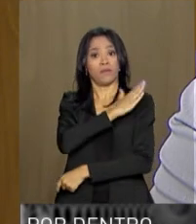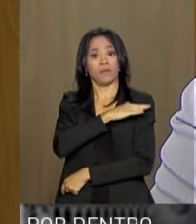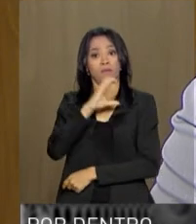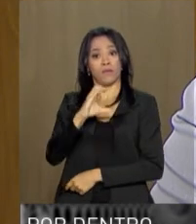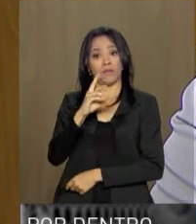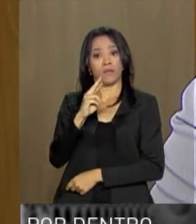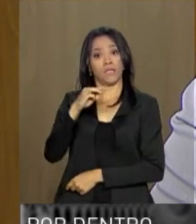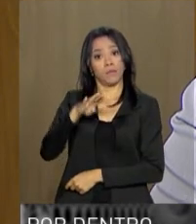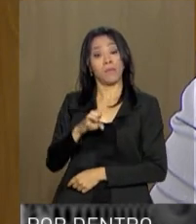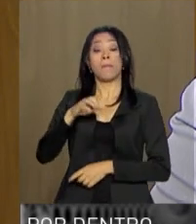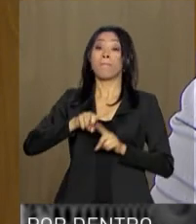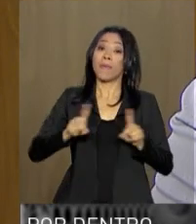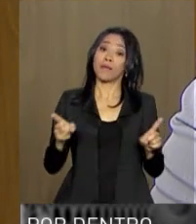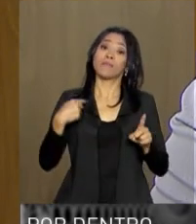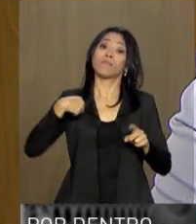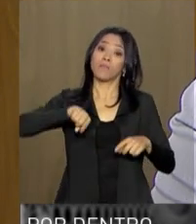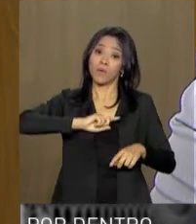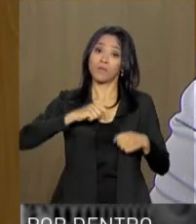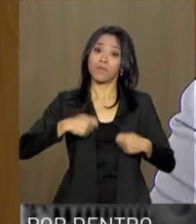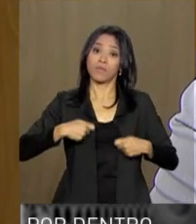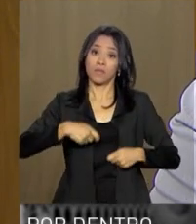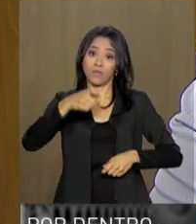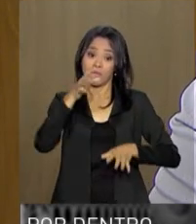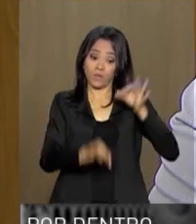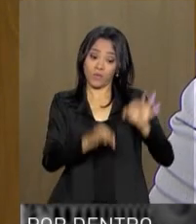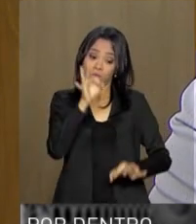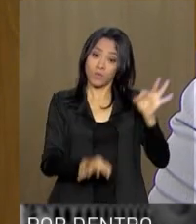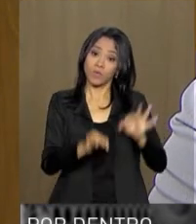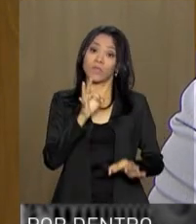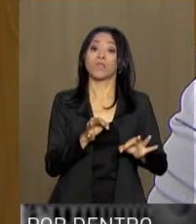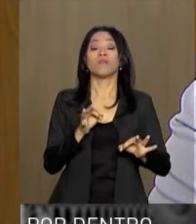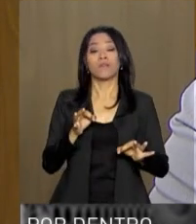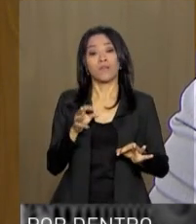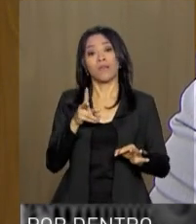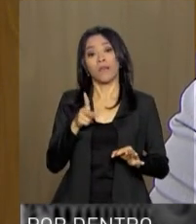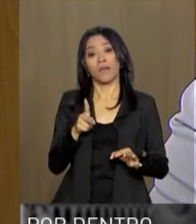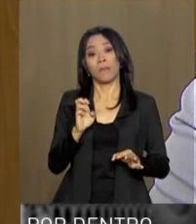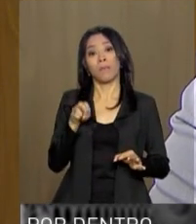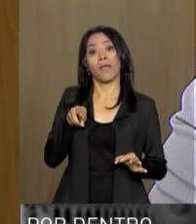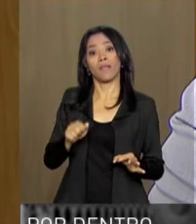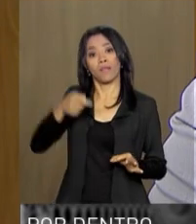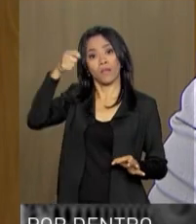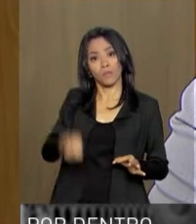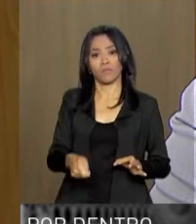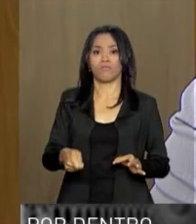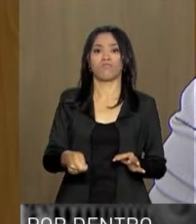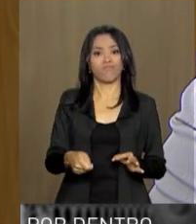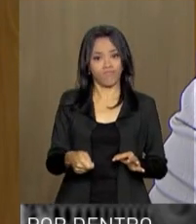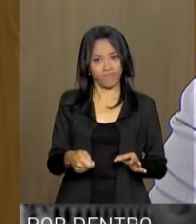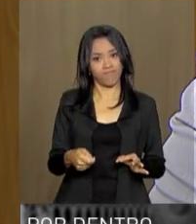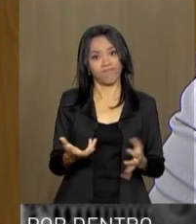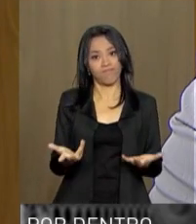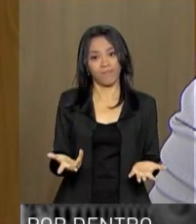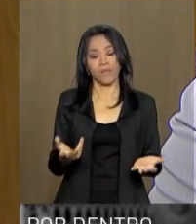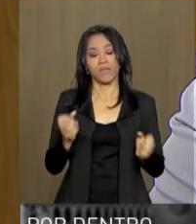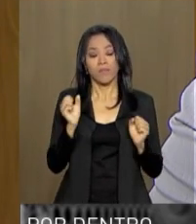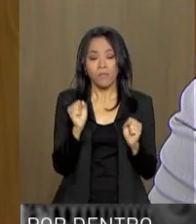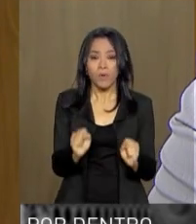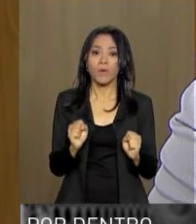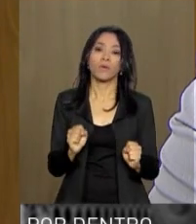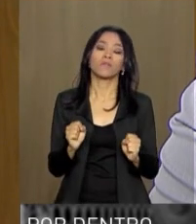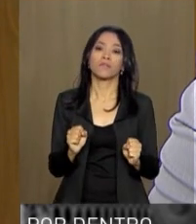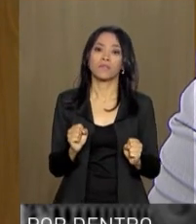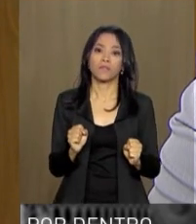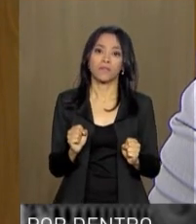penas é mais duras realmente para que possam refletir a a a